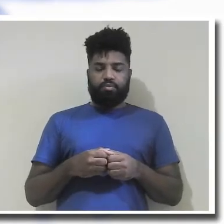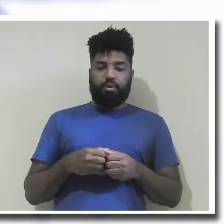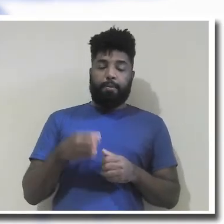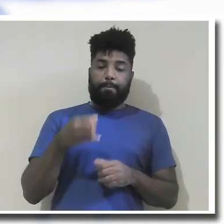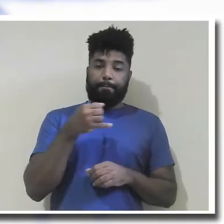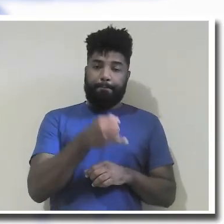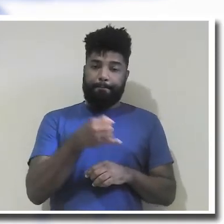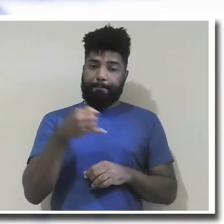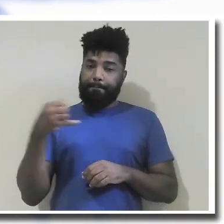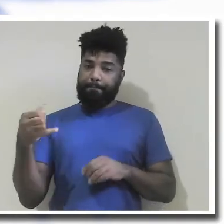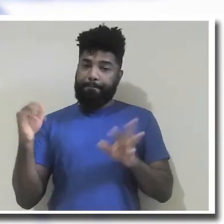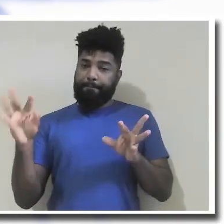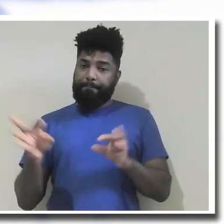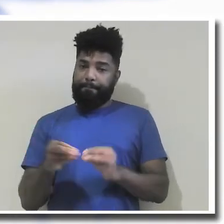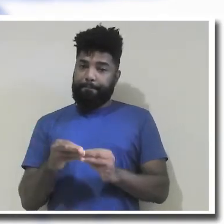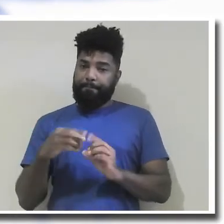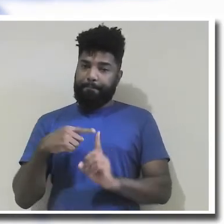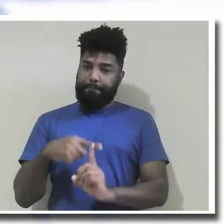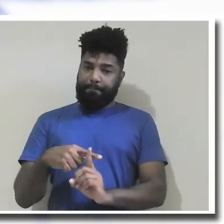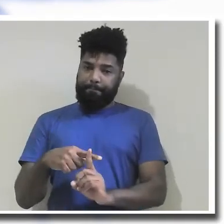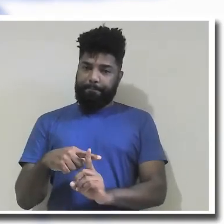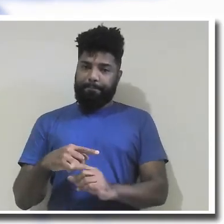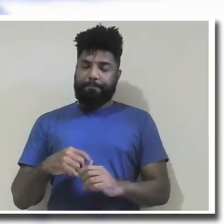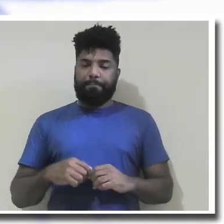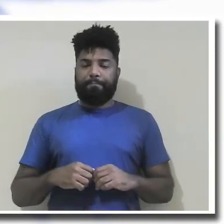é mais